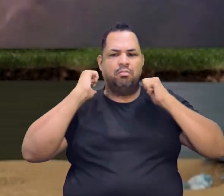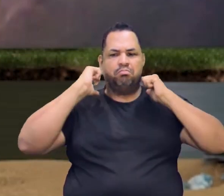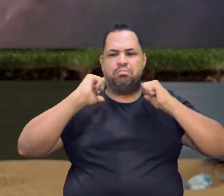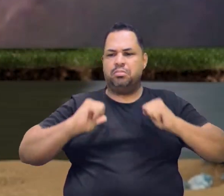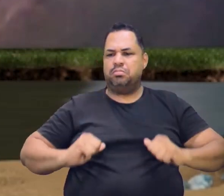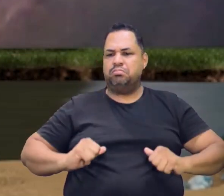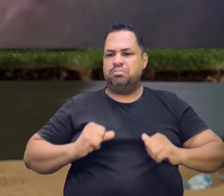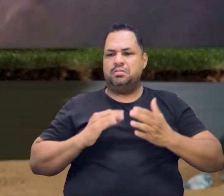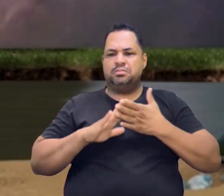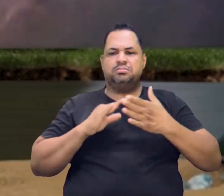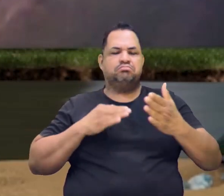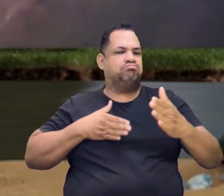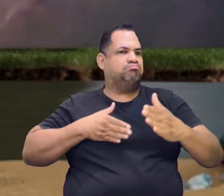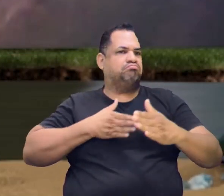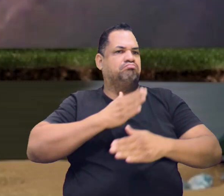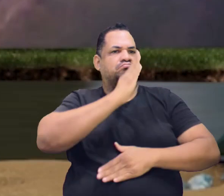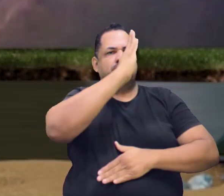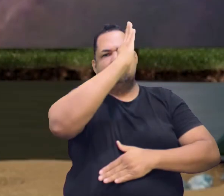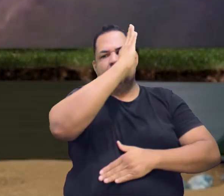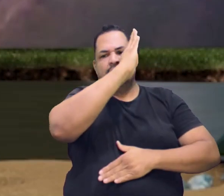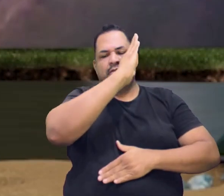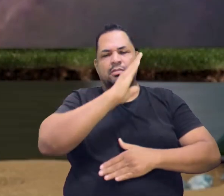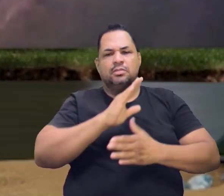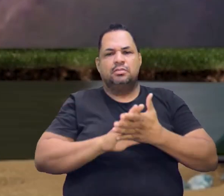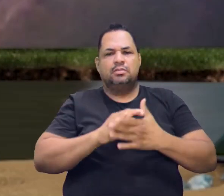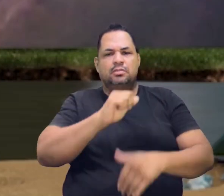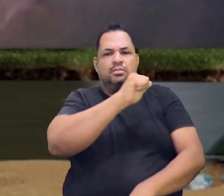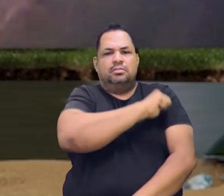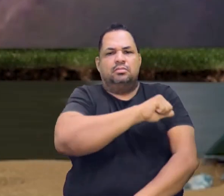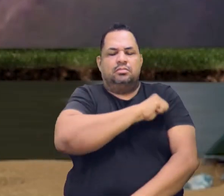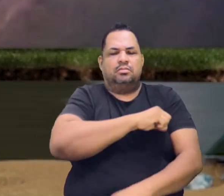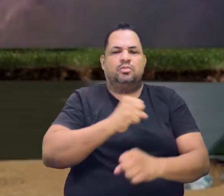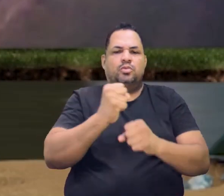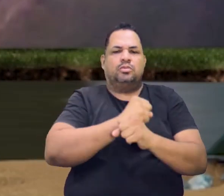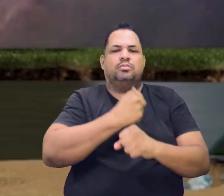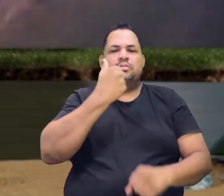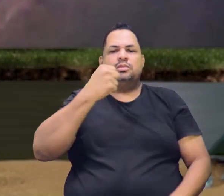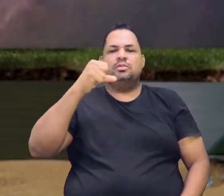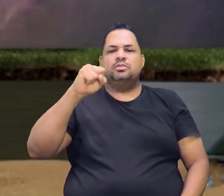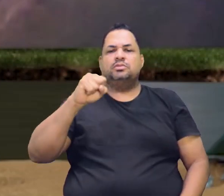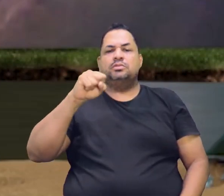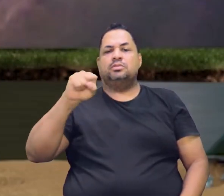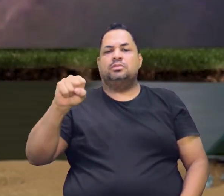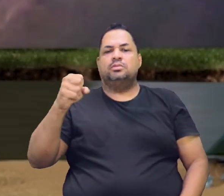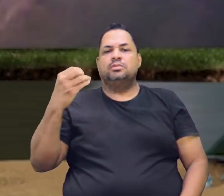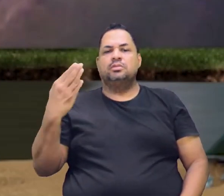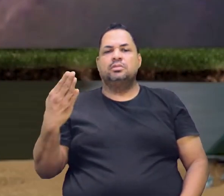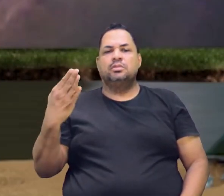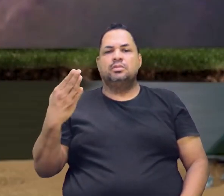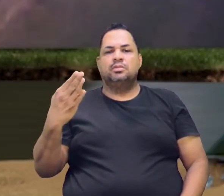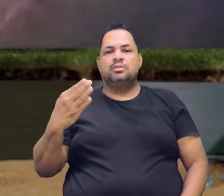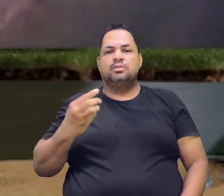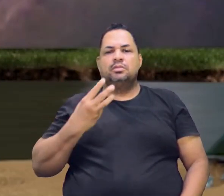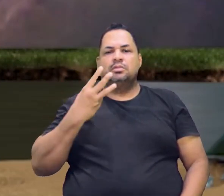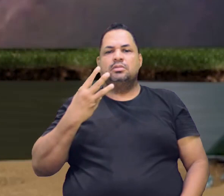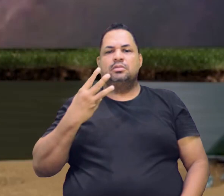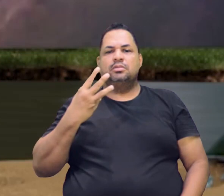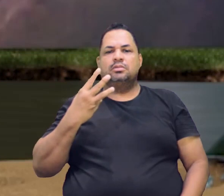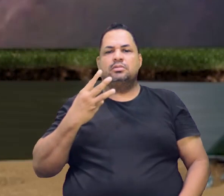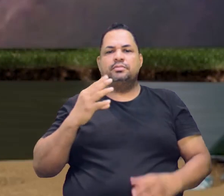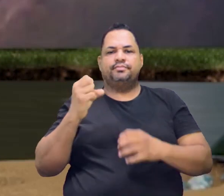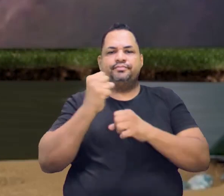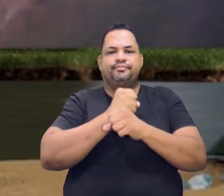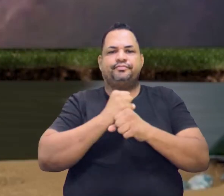dele, ó, e se mandou para o Rio de Janeiro. Em 1884, os 3 anos que